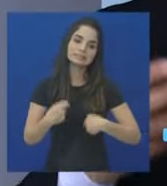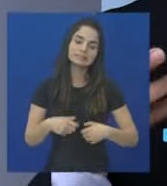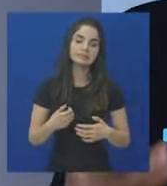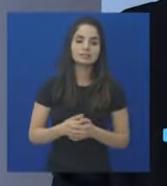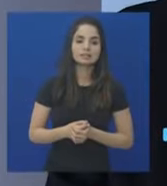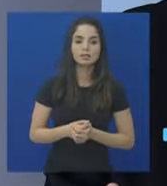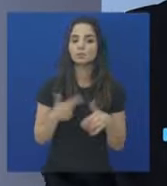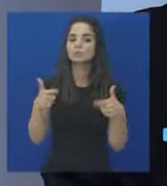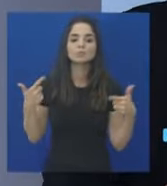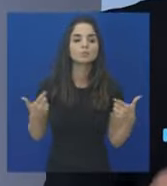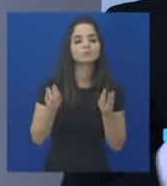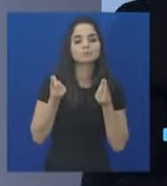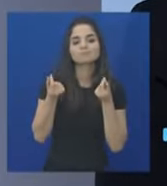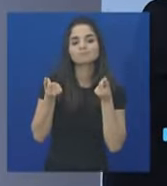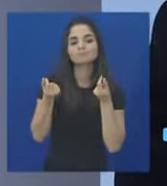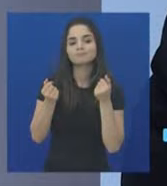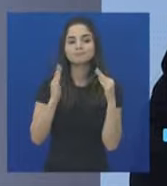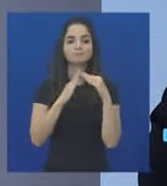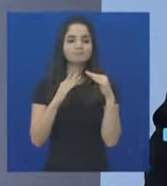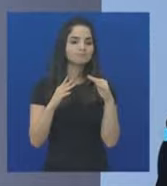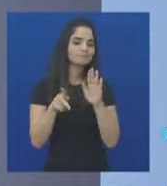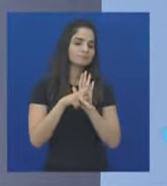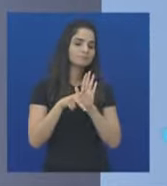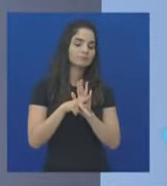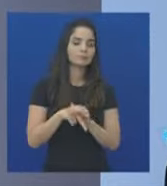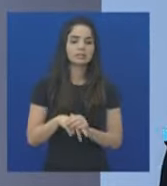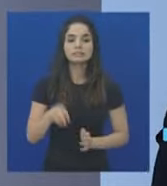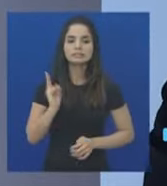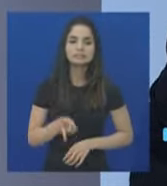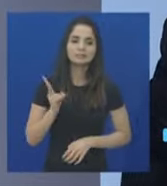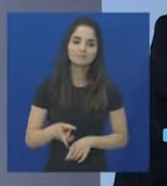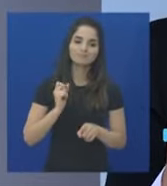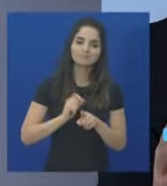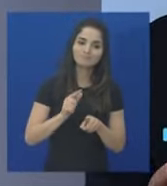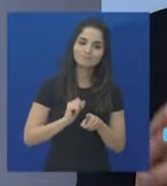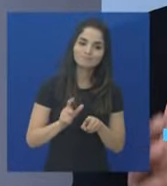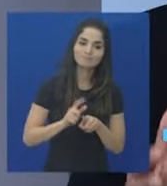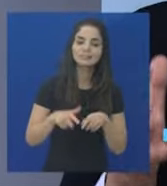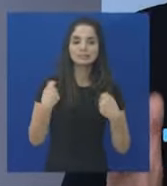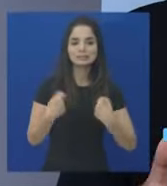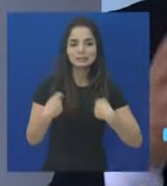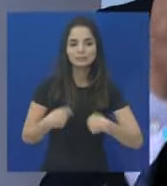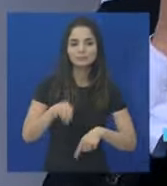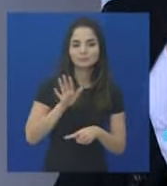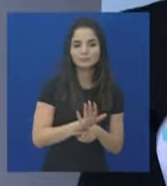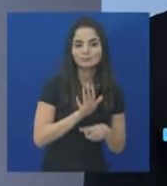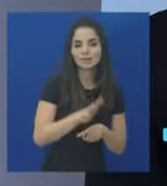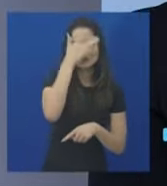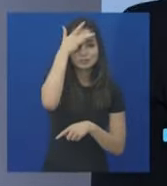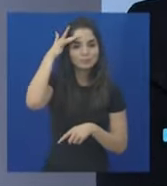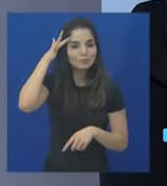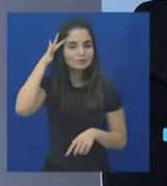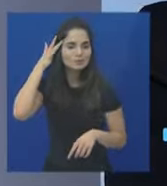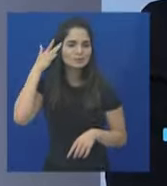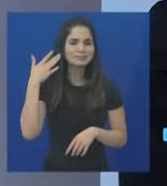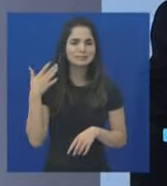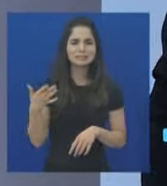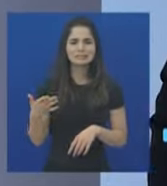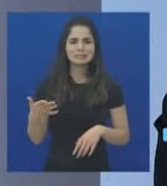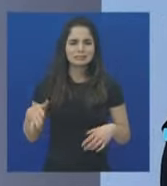condição de ter sua casa própria. Vivem de aluguel e a gente precisa trabalhar. Principalmente aqueles que vivem em condições subhumanas.